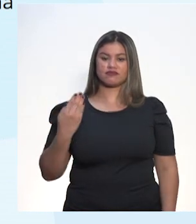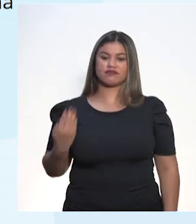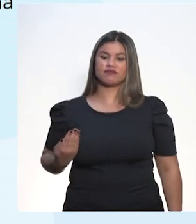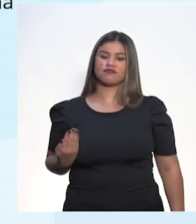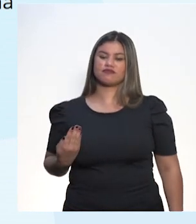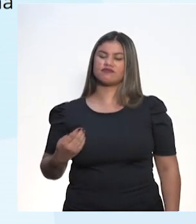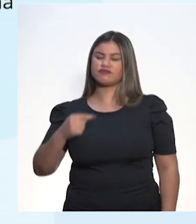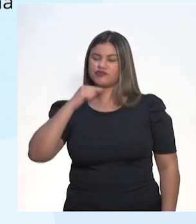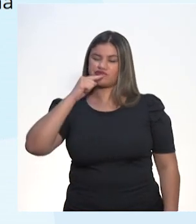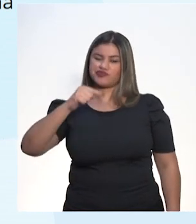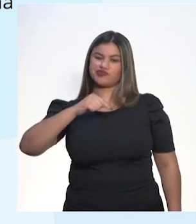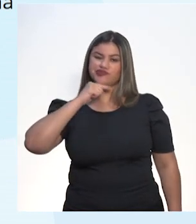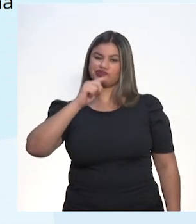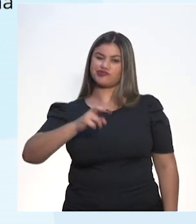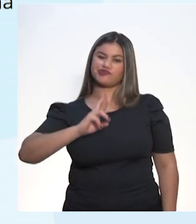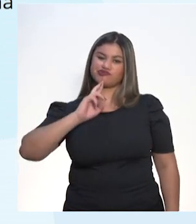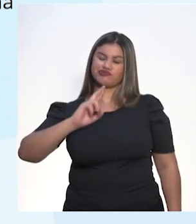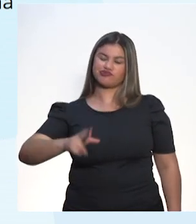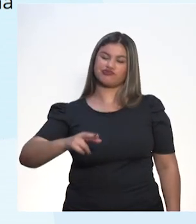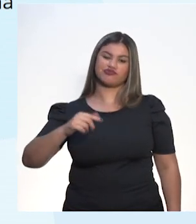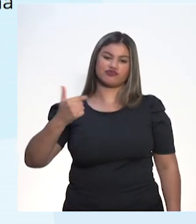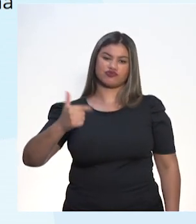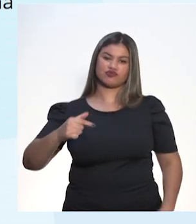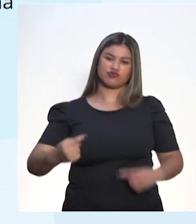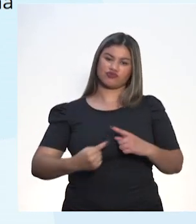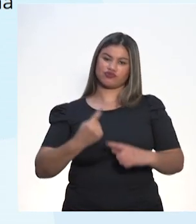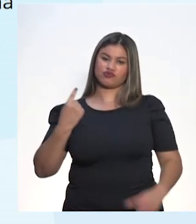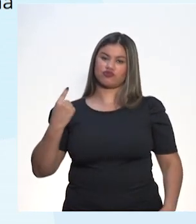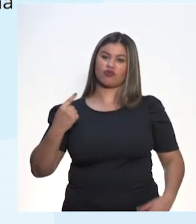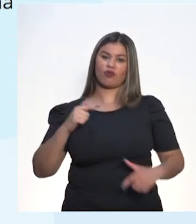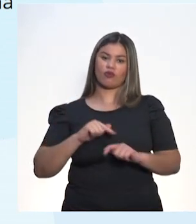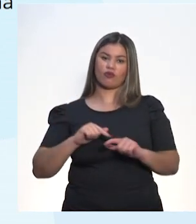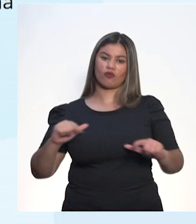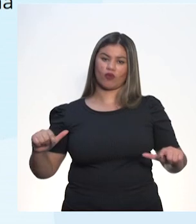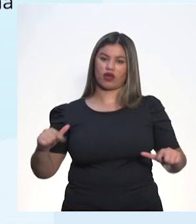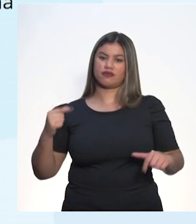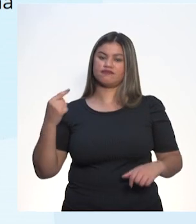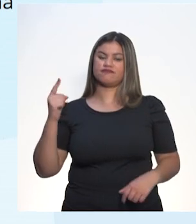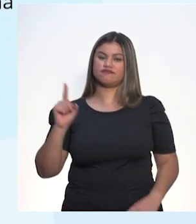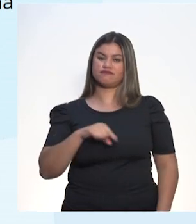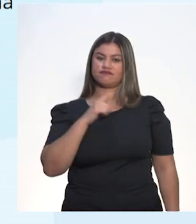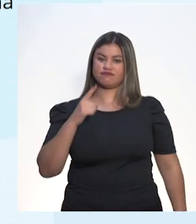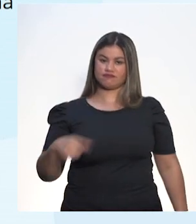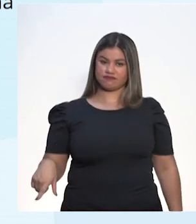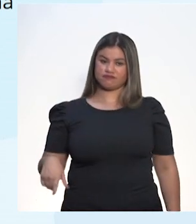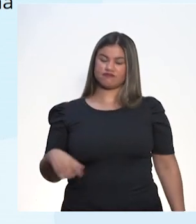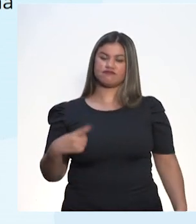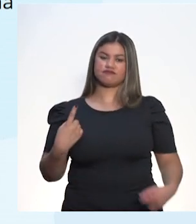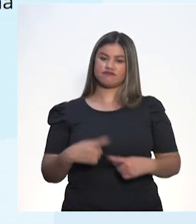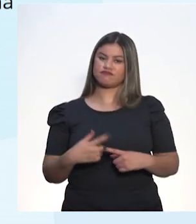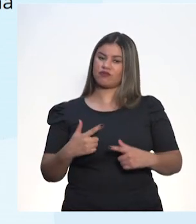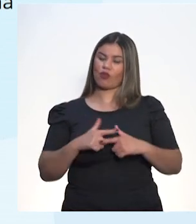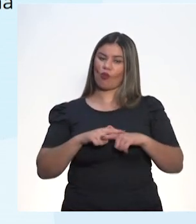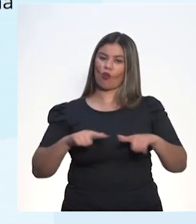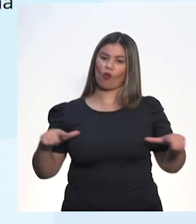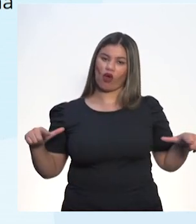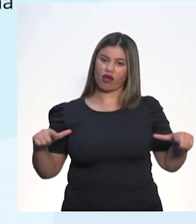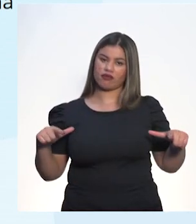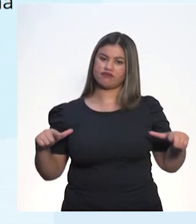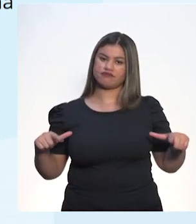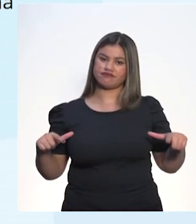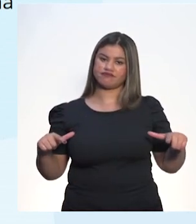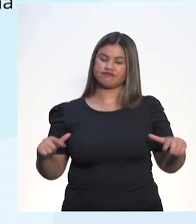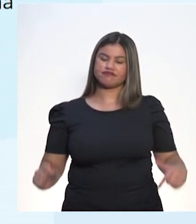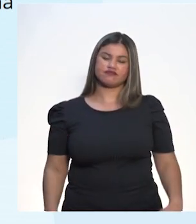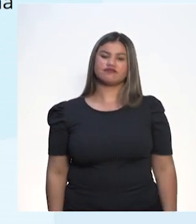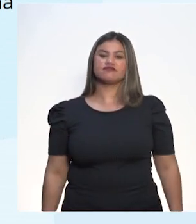não tem resposta, a resposta não existe, a resposta é nula. Certo? Porque Vazio. não está ali, é um Verdade. conjunto